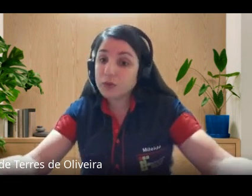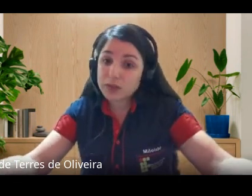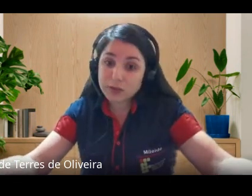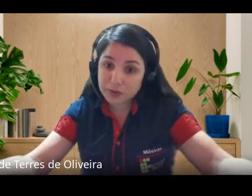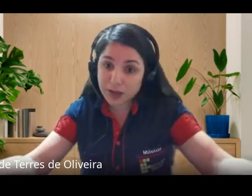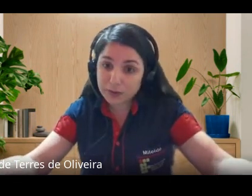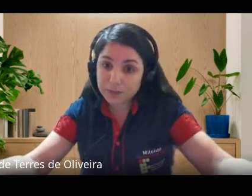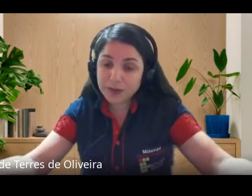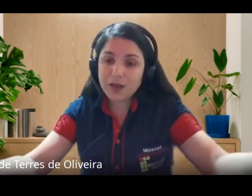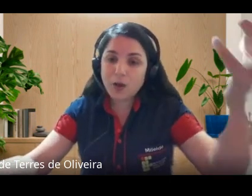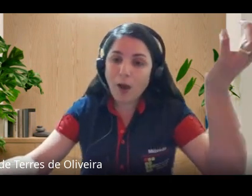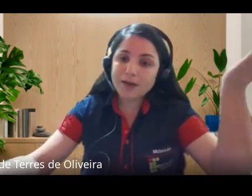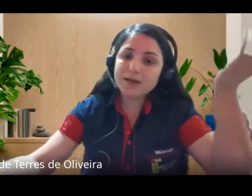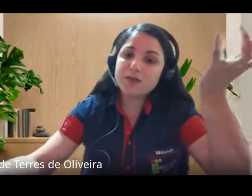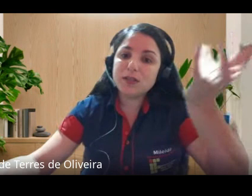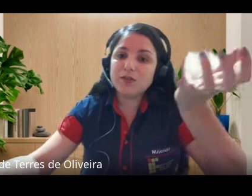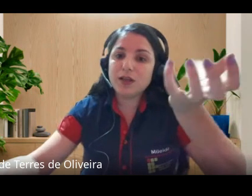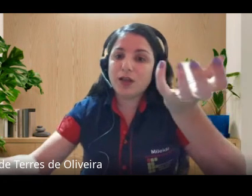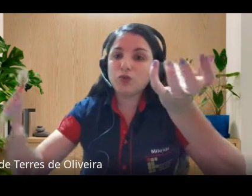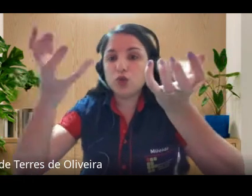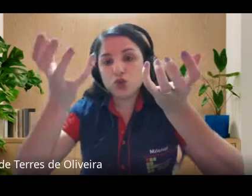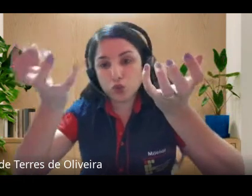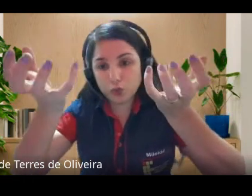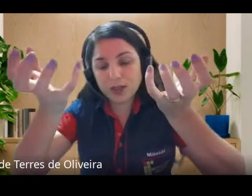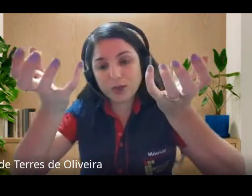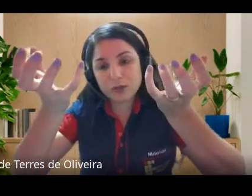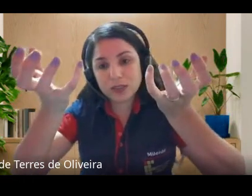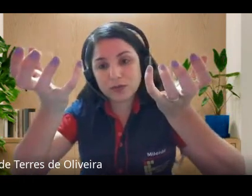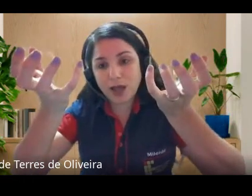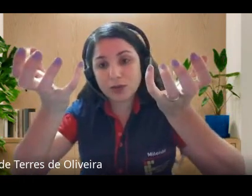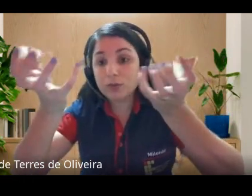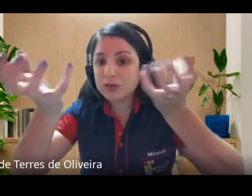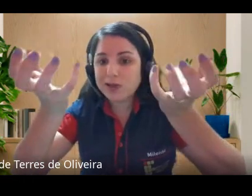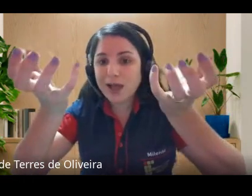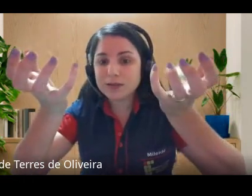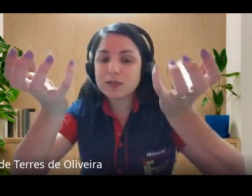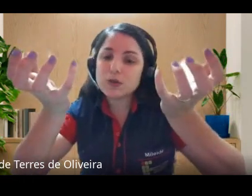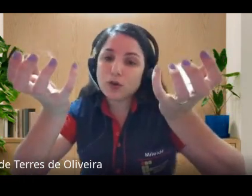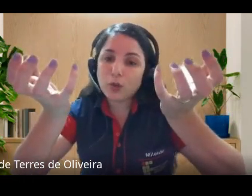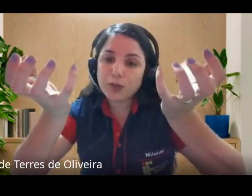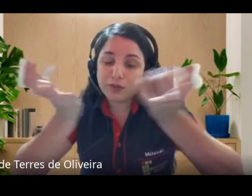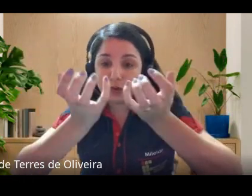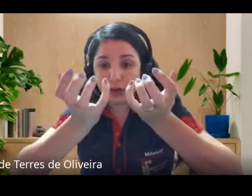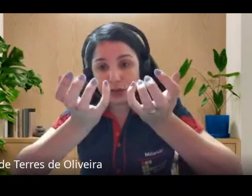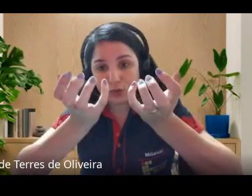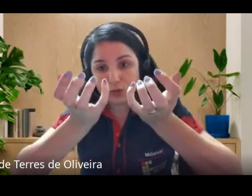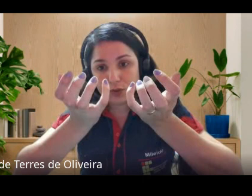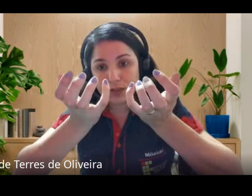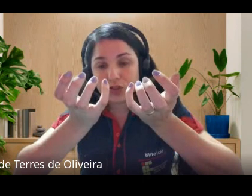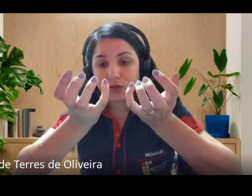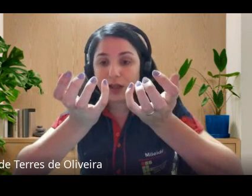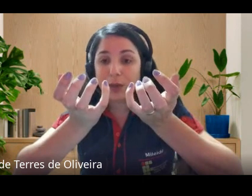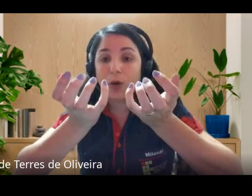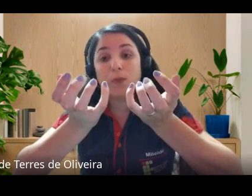tem outro significado. Guarda tem um significado, chuva tem outro significado, isolados. Mas se eu coloco um hífen e coloco as duas